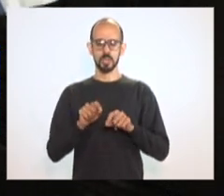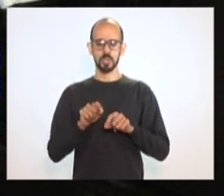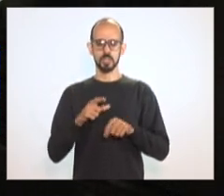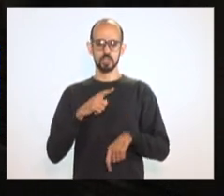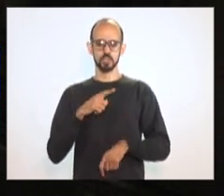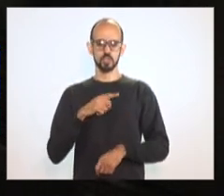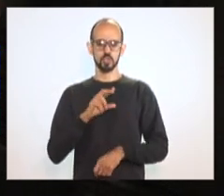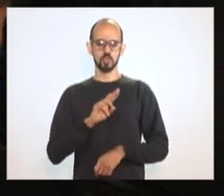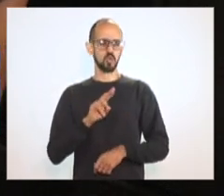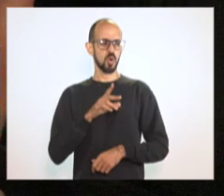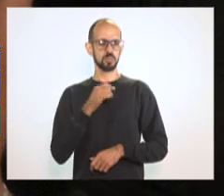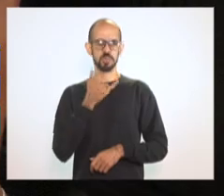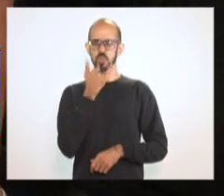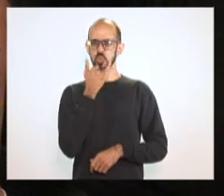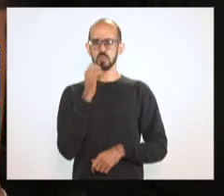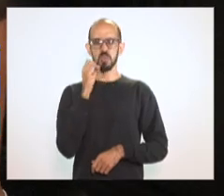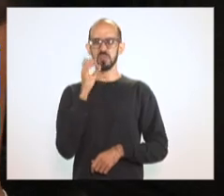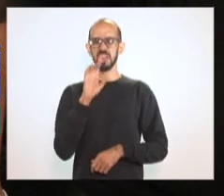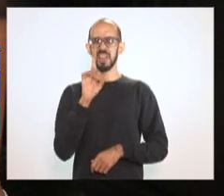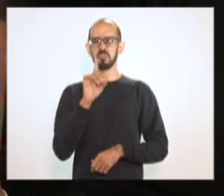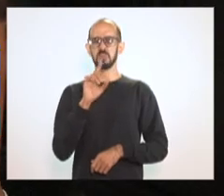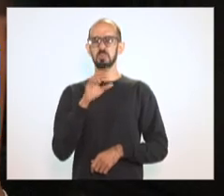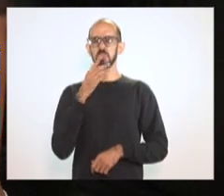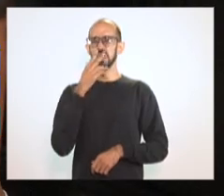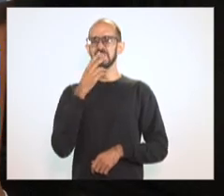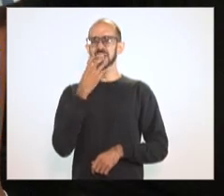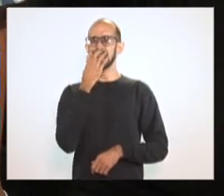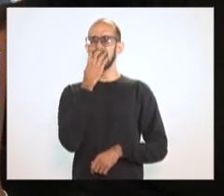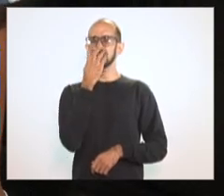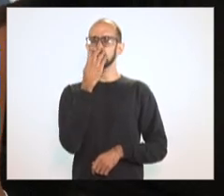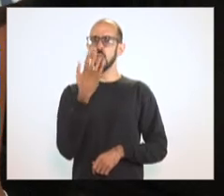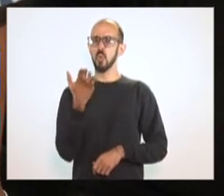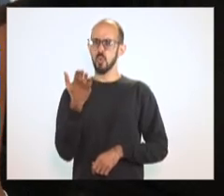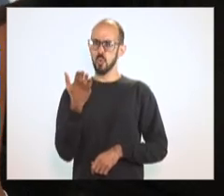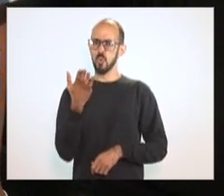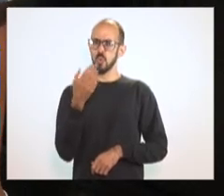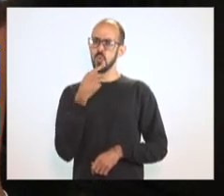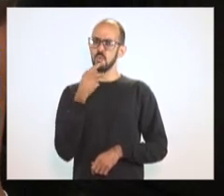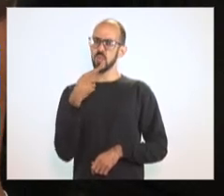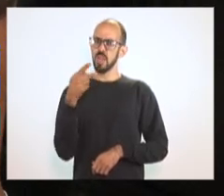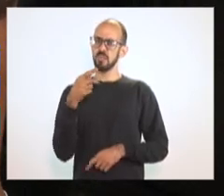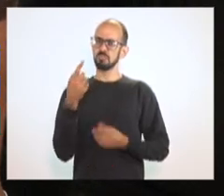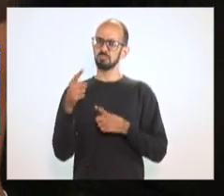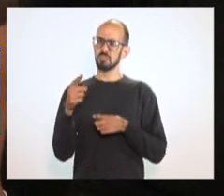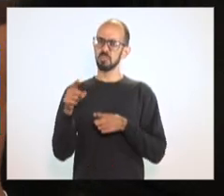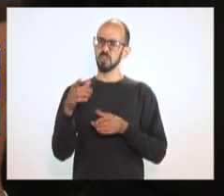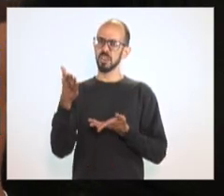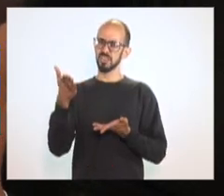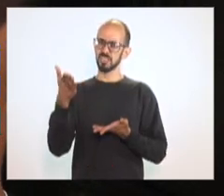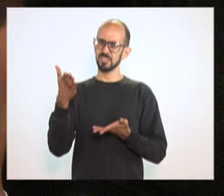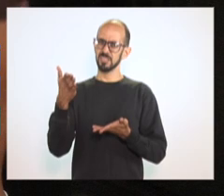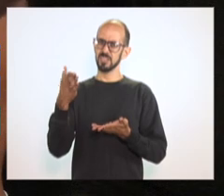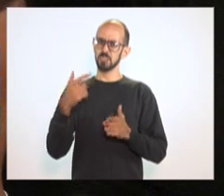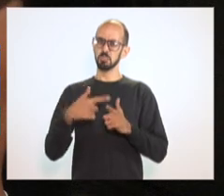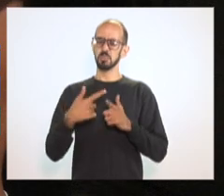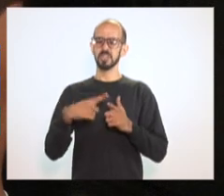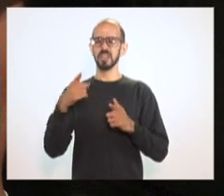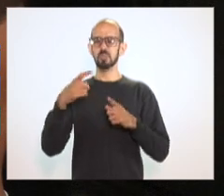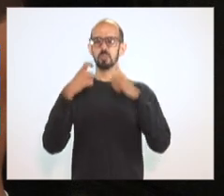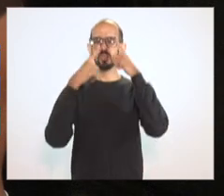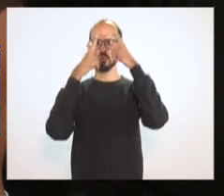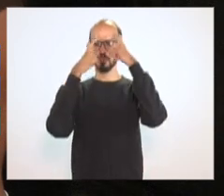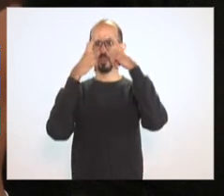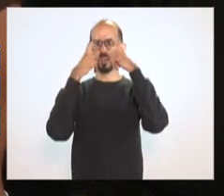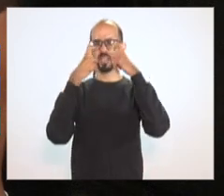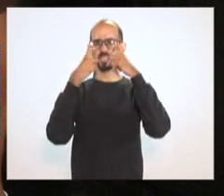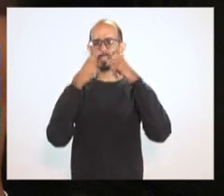chamando ele de cão né mas era um outro nome que era chamado de tanta violência que ele